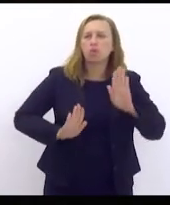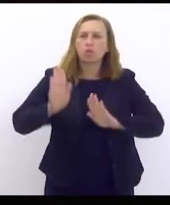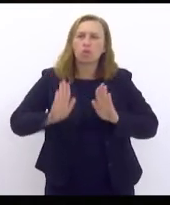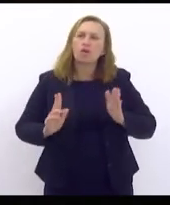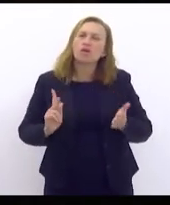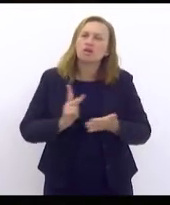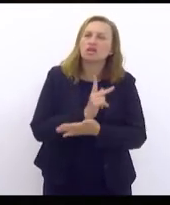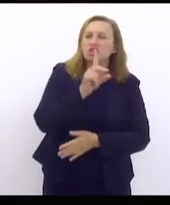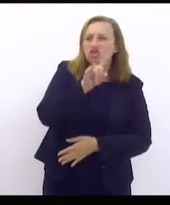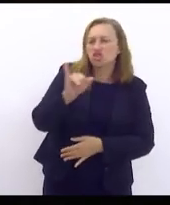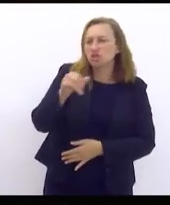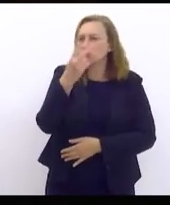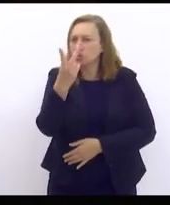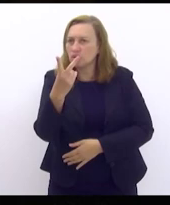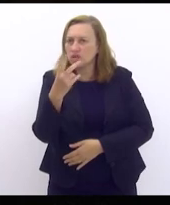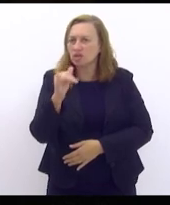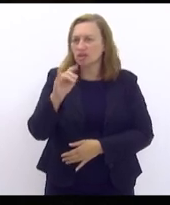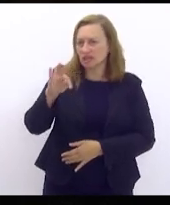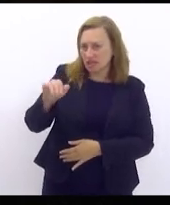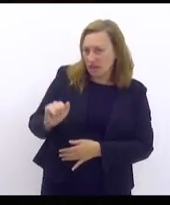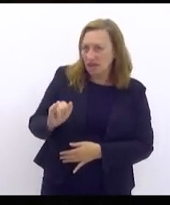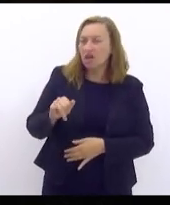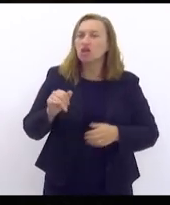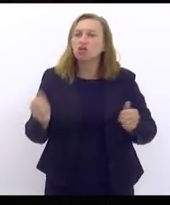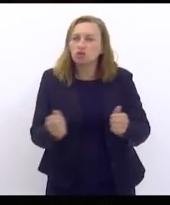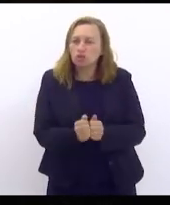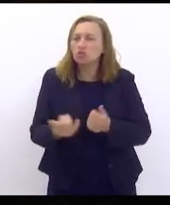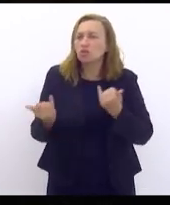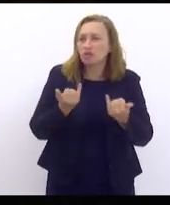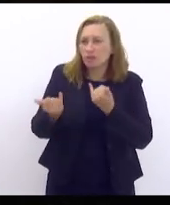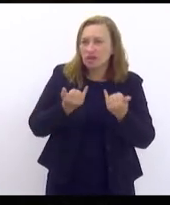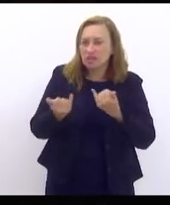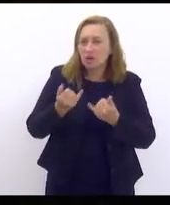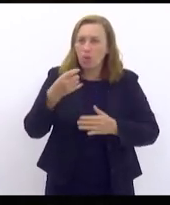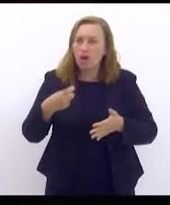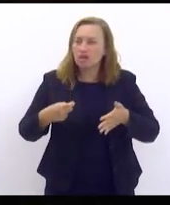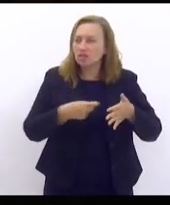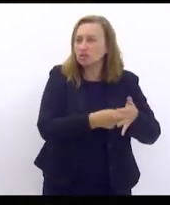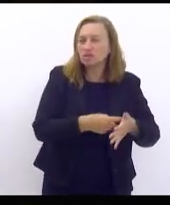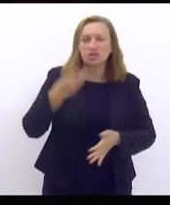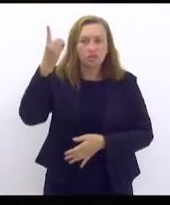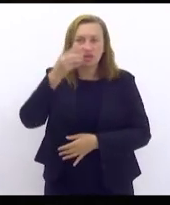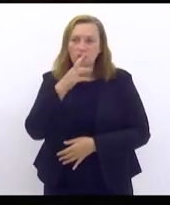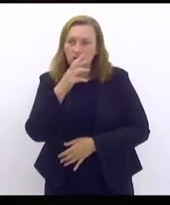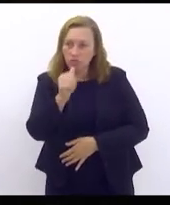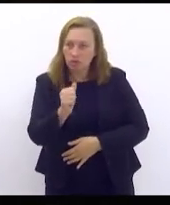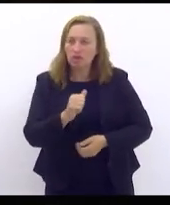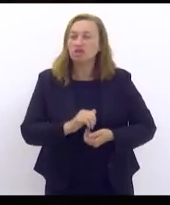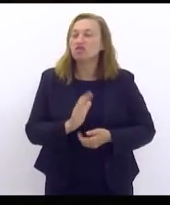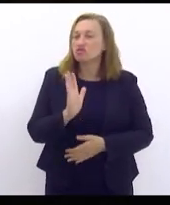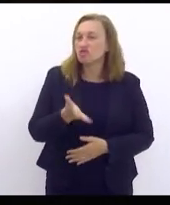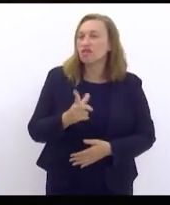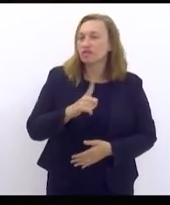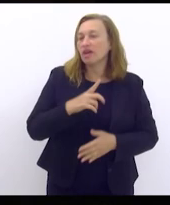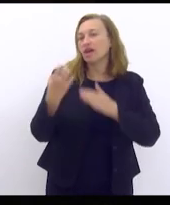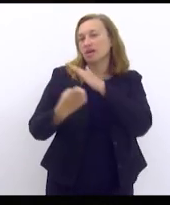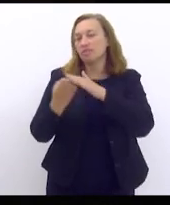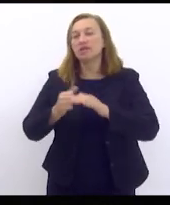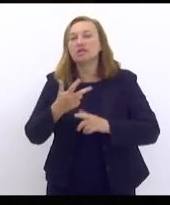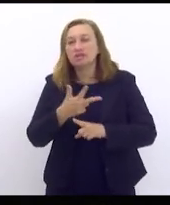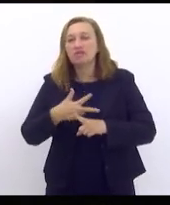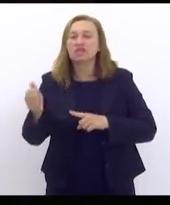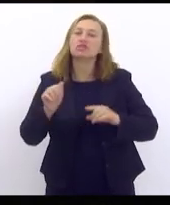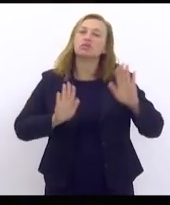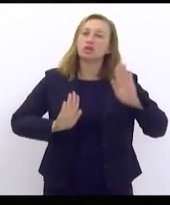dia 2 em Itatiaia, e, junto com essa informação, a denúncia, deputado Rodrigo Amorim, que já tem a empresa vencedora